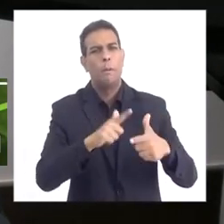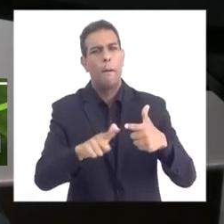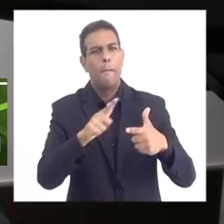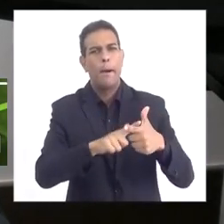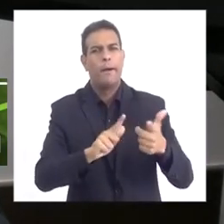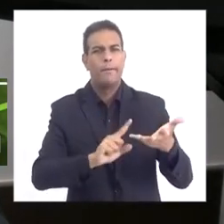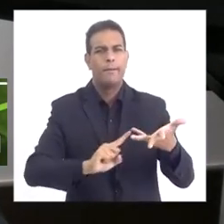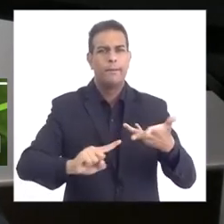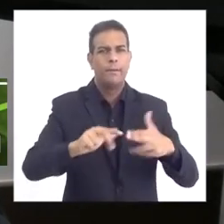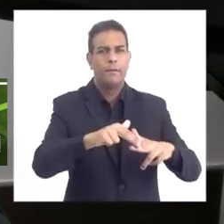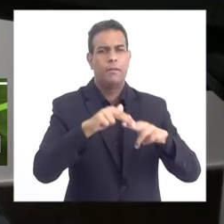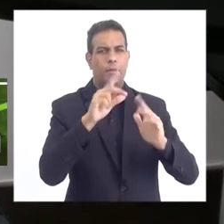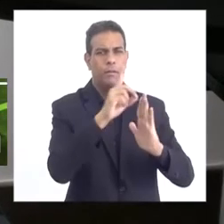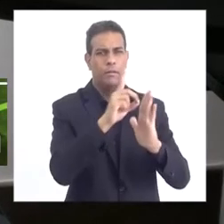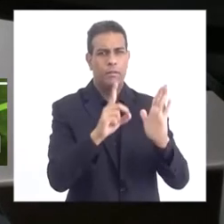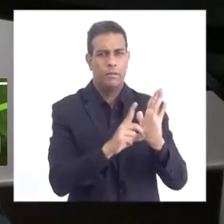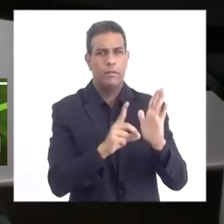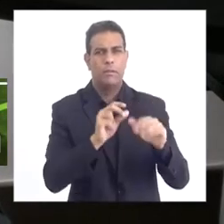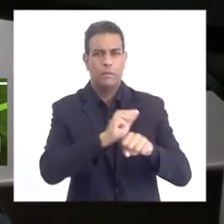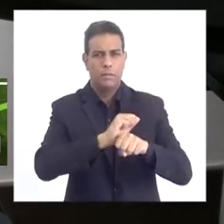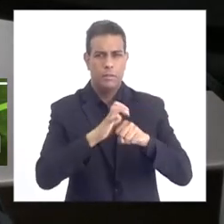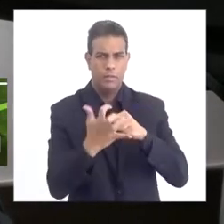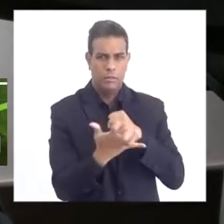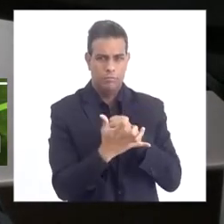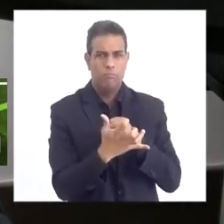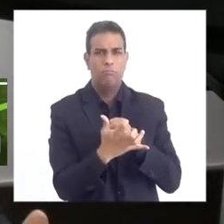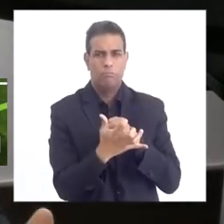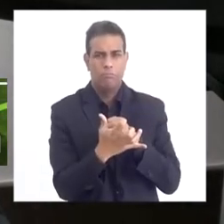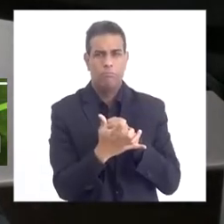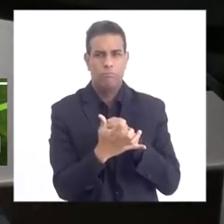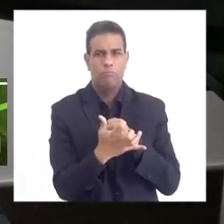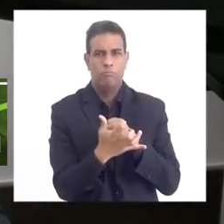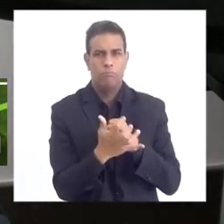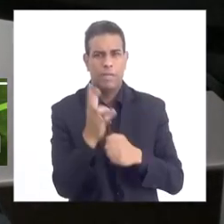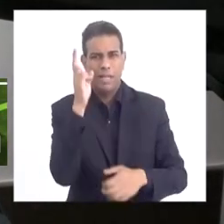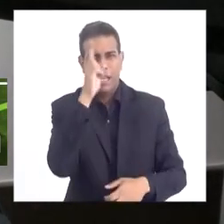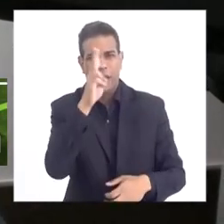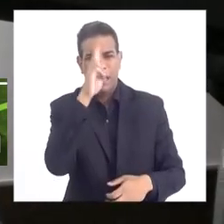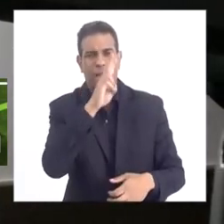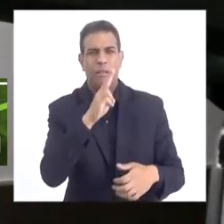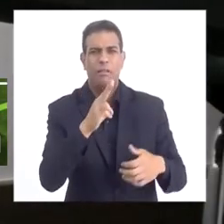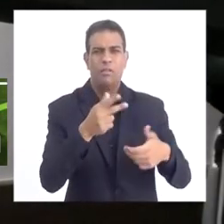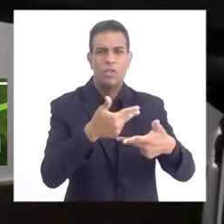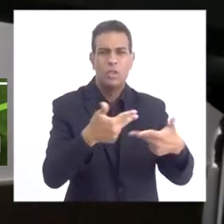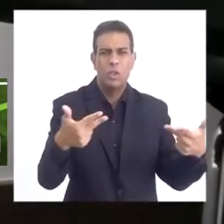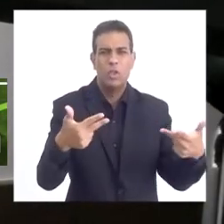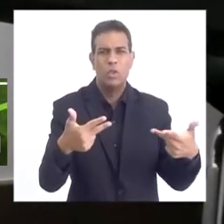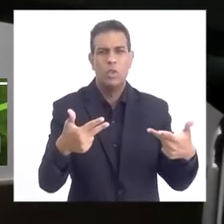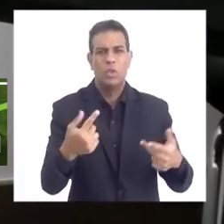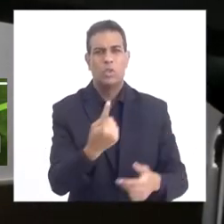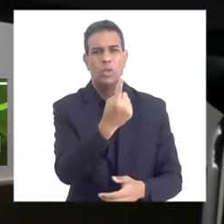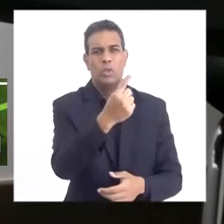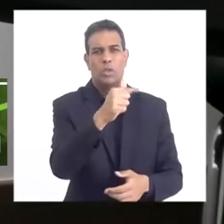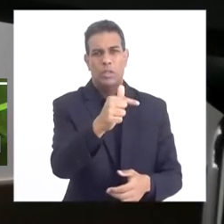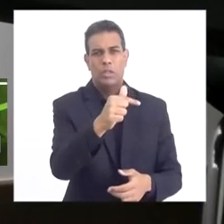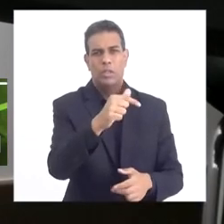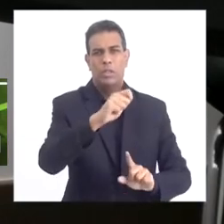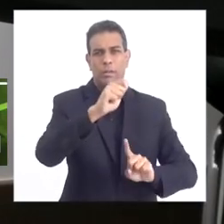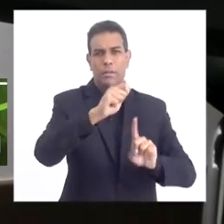sujeito ao decreto da pandemia, calamidade pública, que foi no dia 17 de